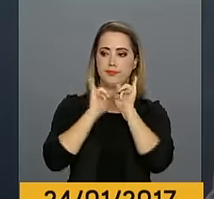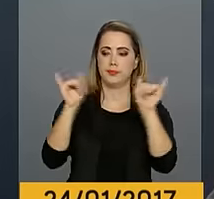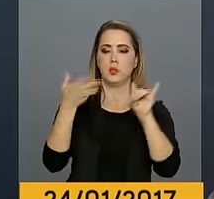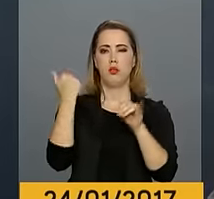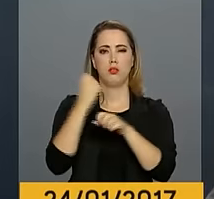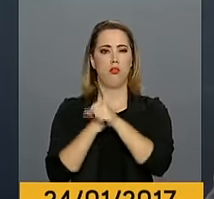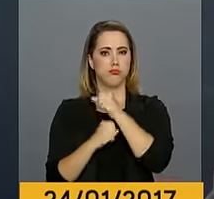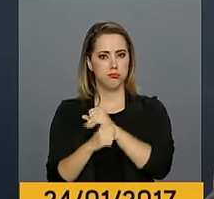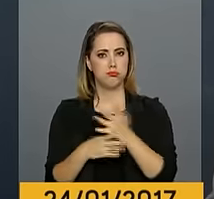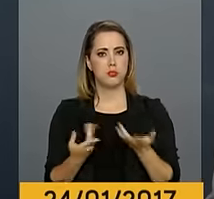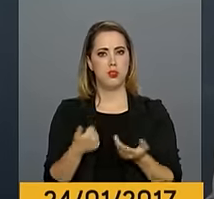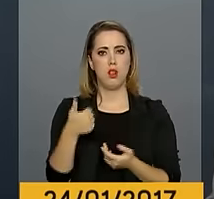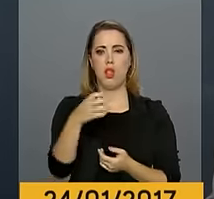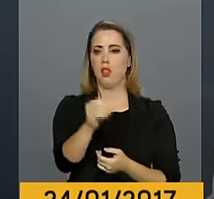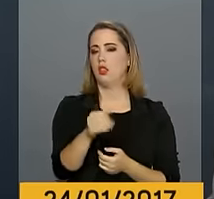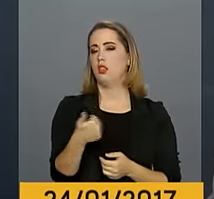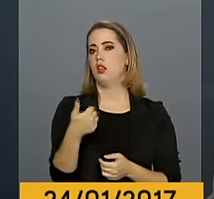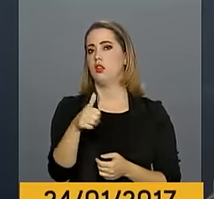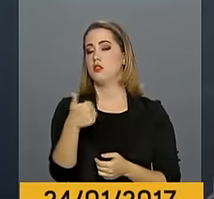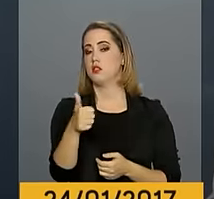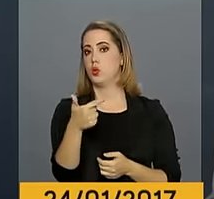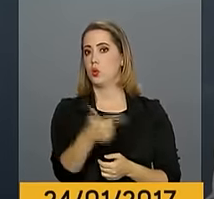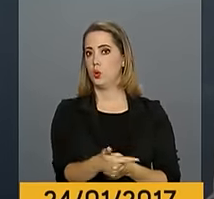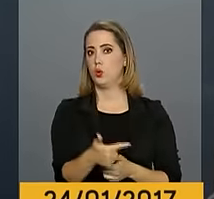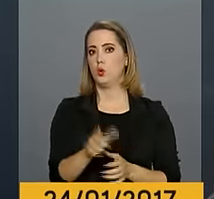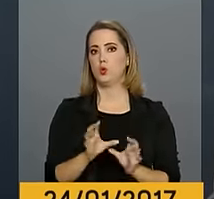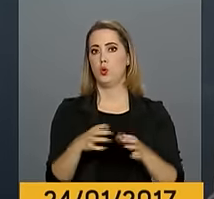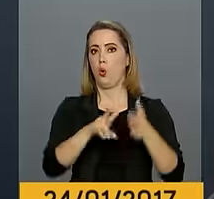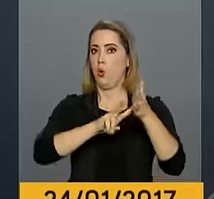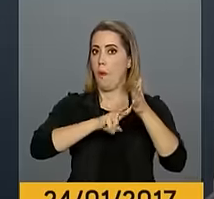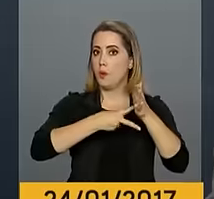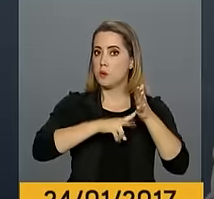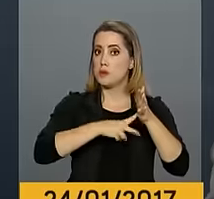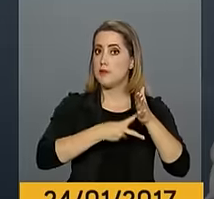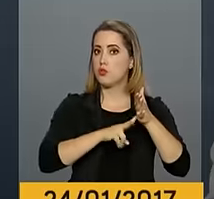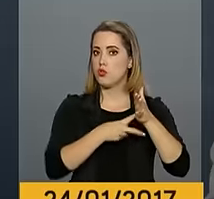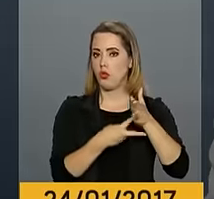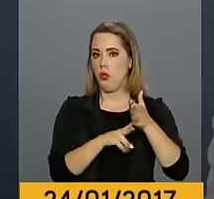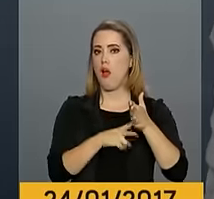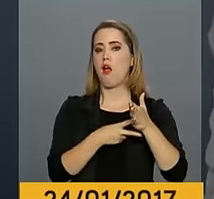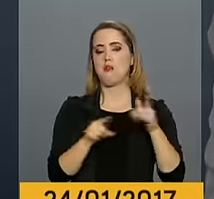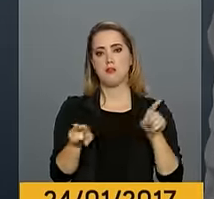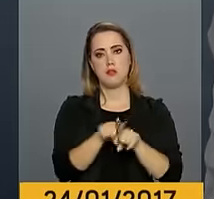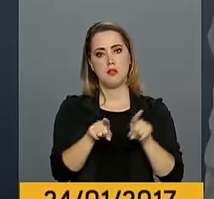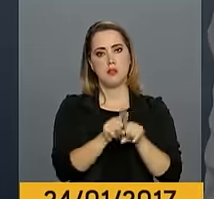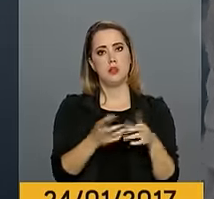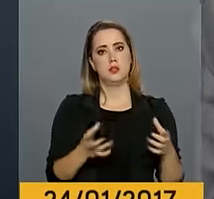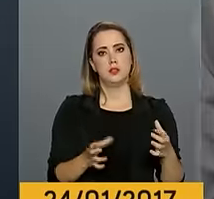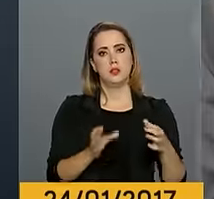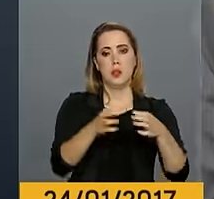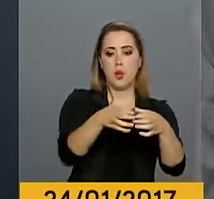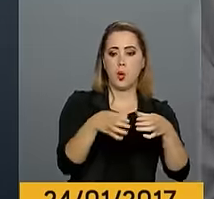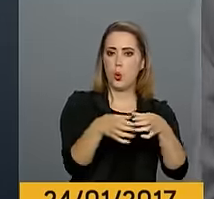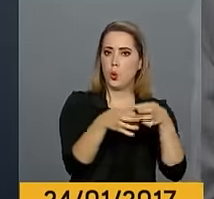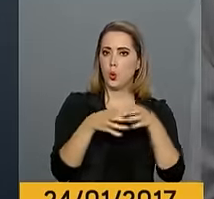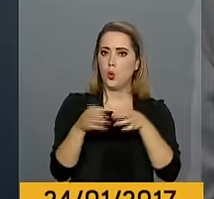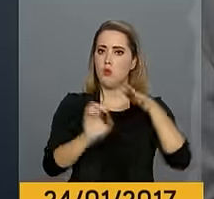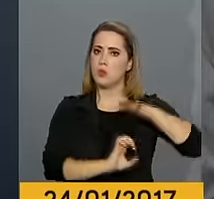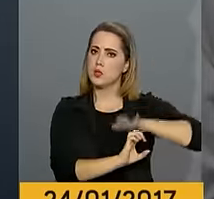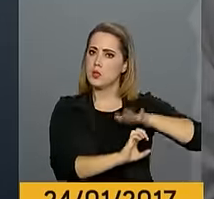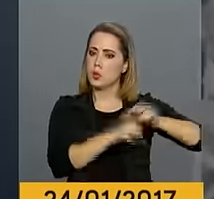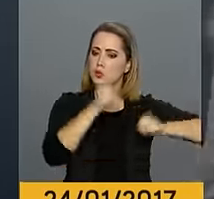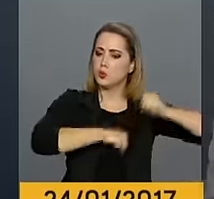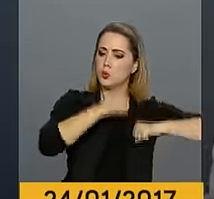tivemos 10 ou 12 centrais sindicais se manifestando e 10 ou 12 federações de indústrias, confederações, igualmente